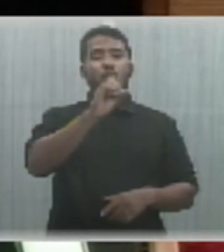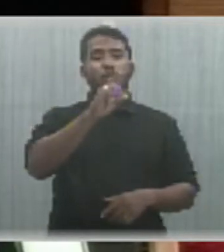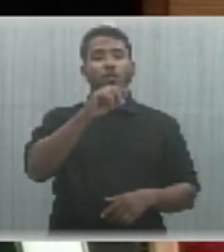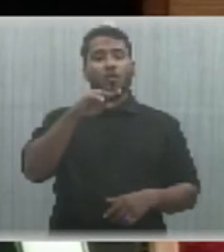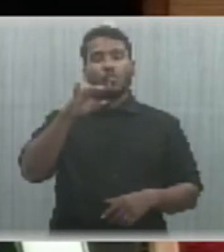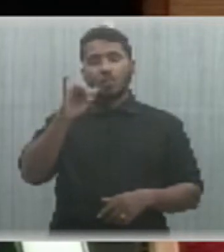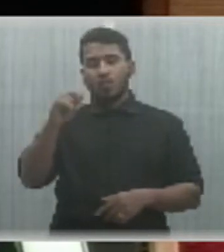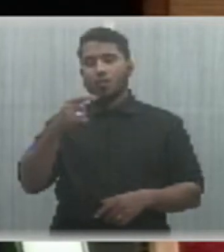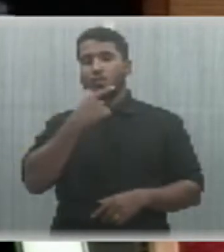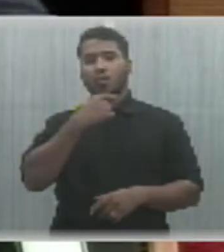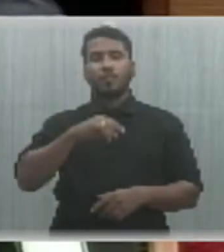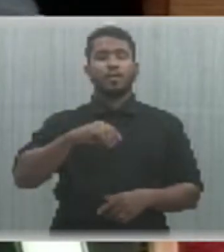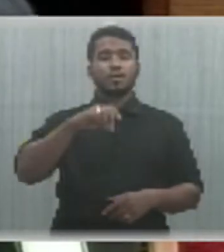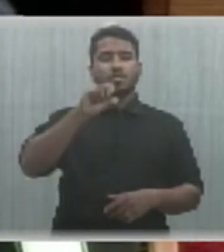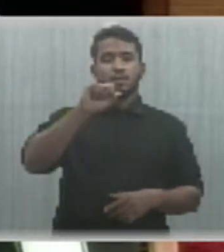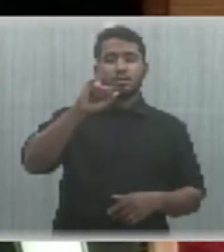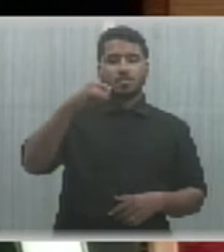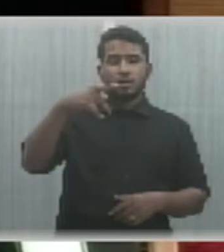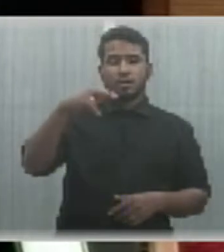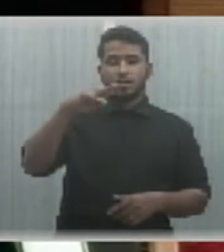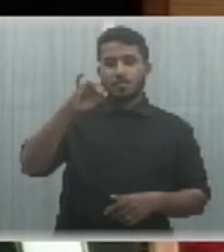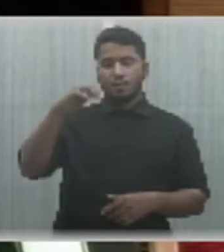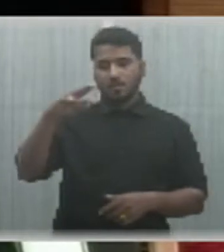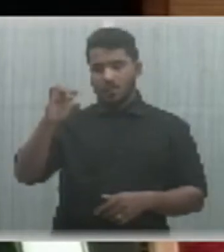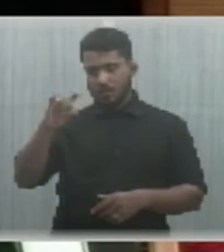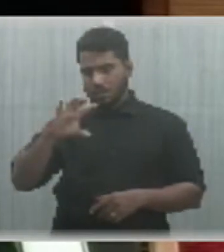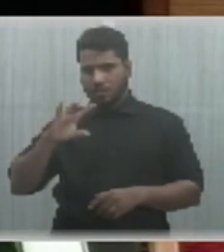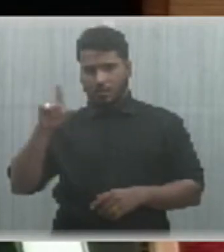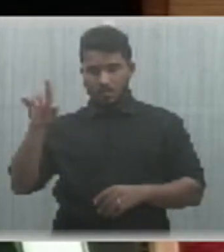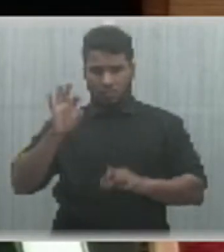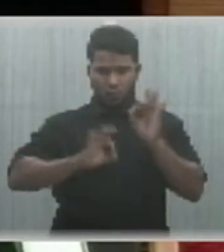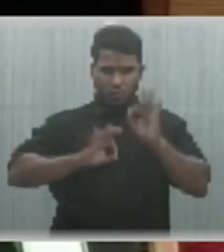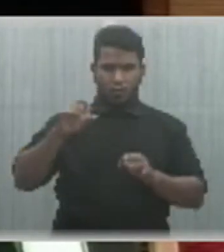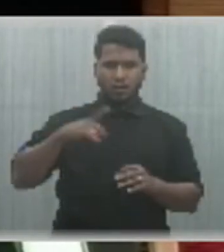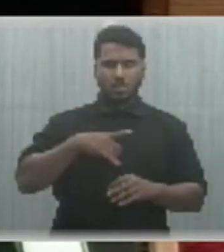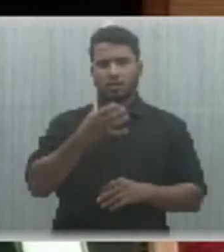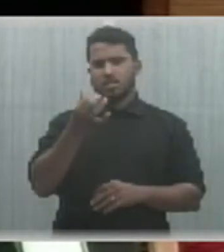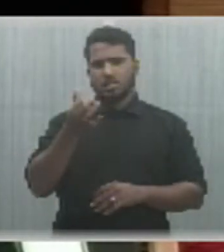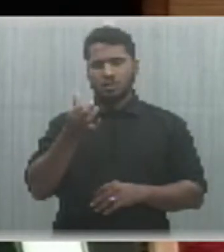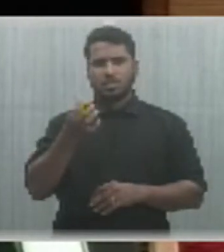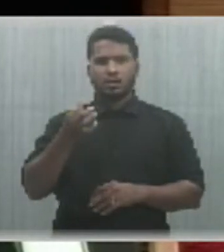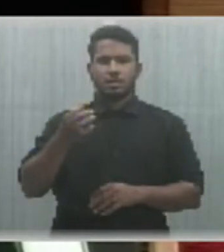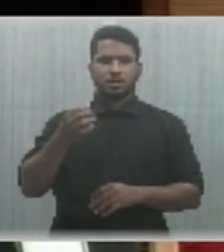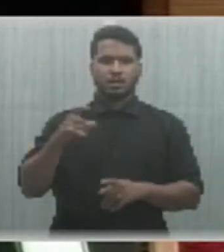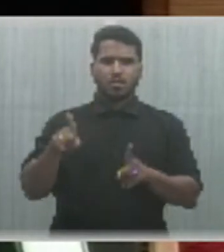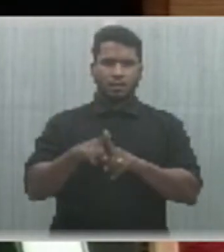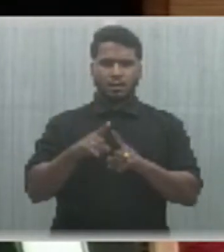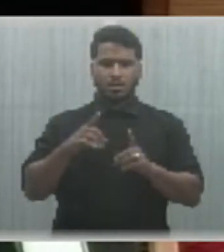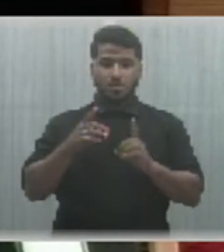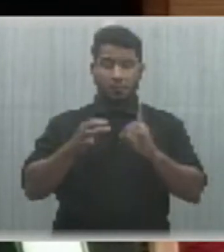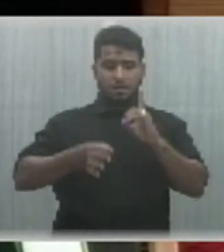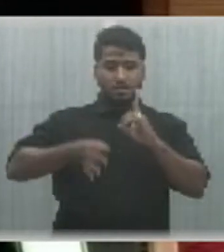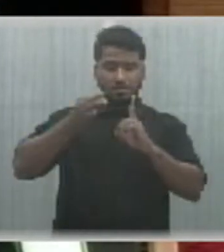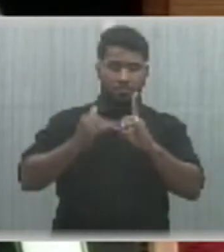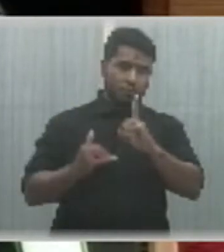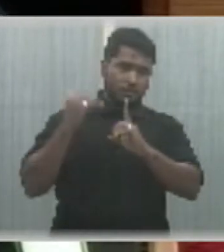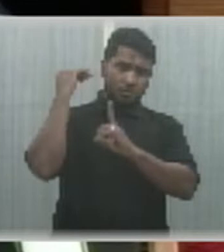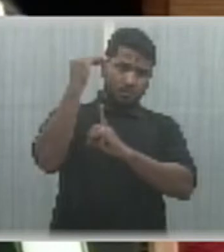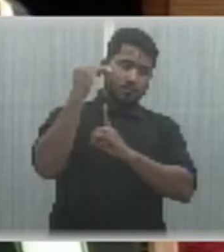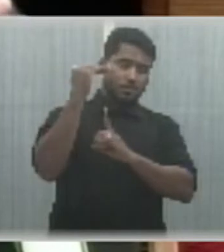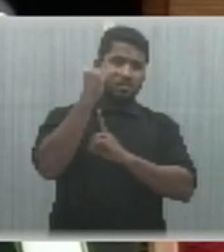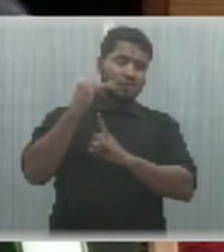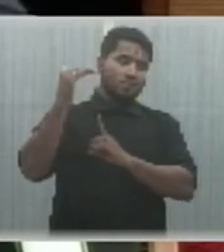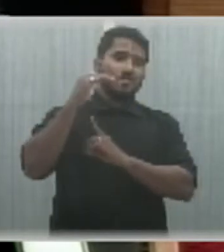Chamil Cipriano, por toda a organização. Tivemos a presença de 6 desembargadores federais, recebidos